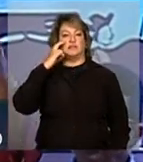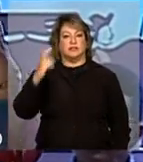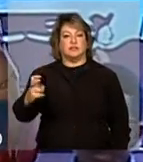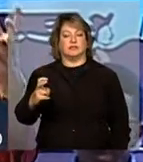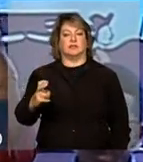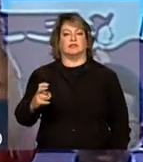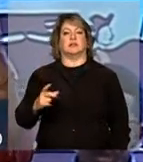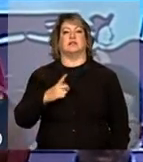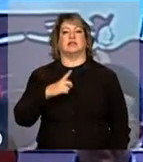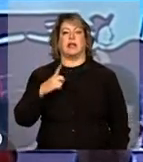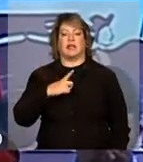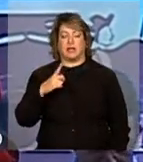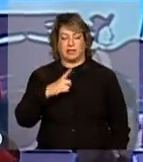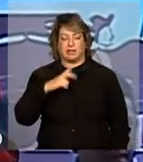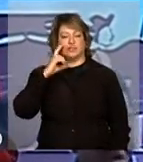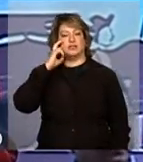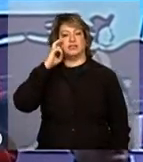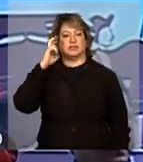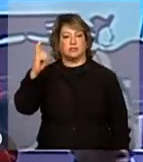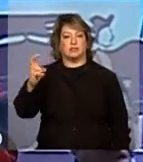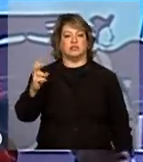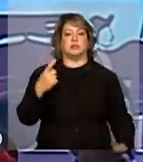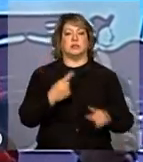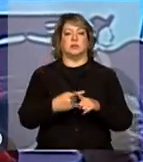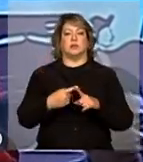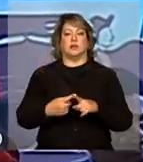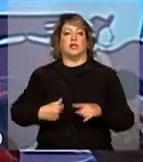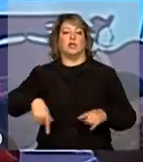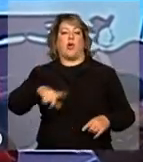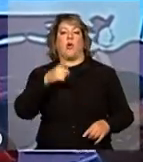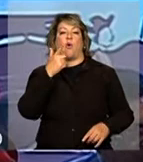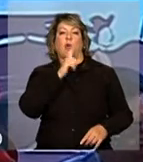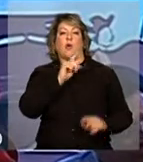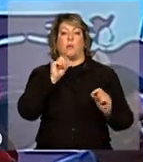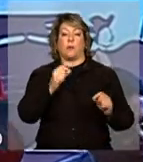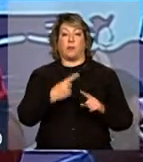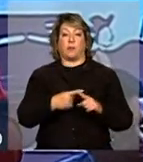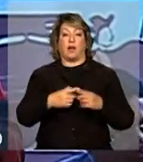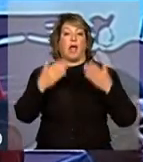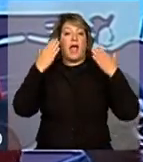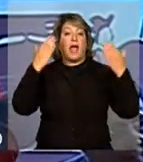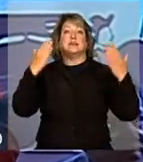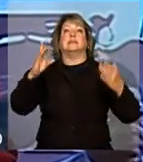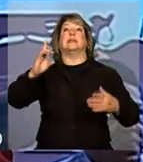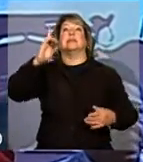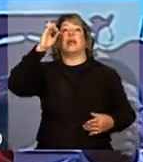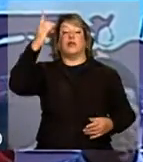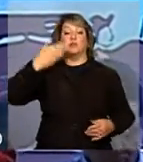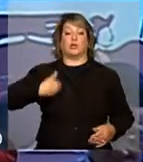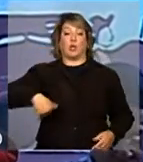aquela inteligência que nos foi dada, porque, graças a Deus,